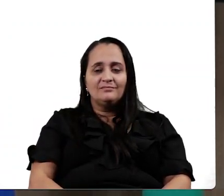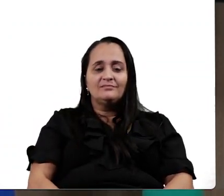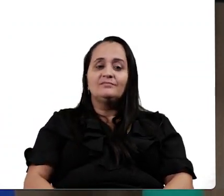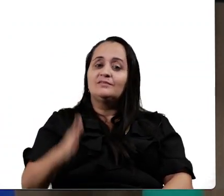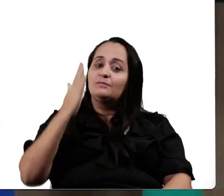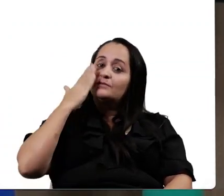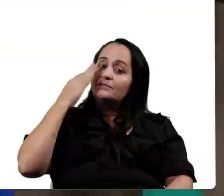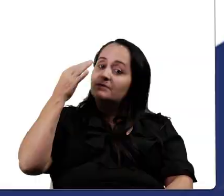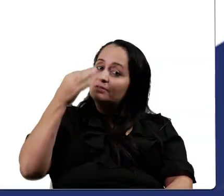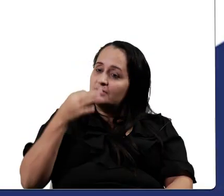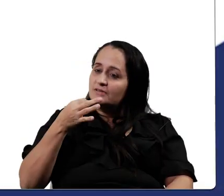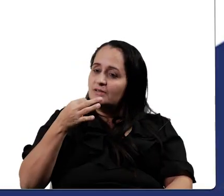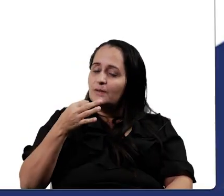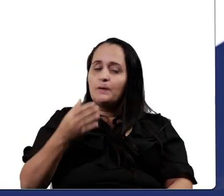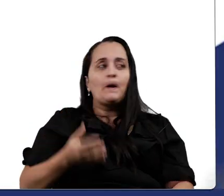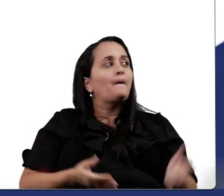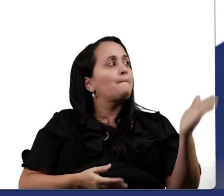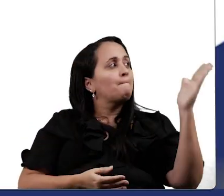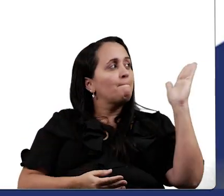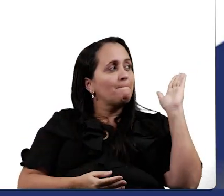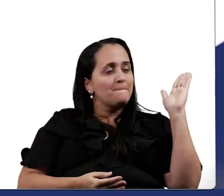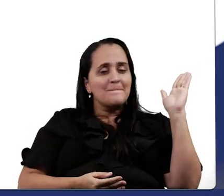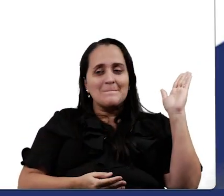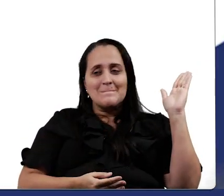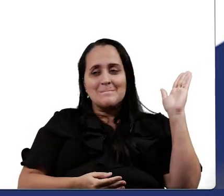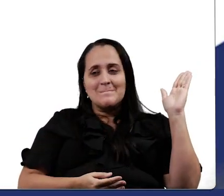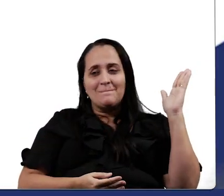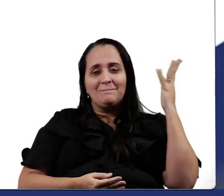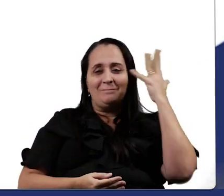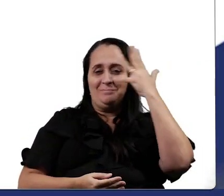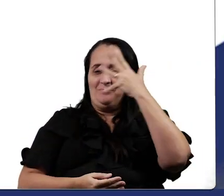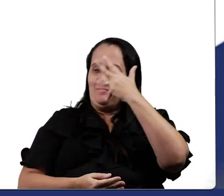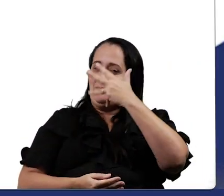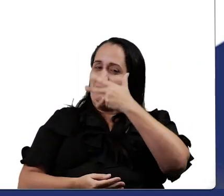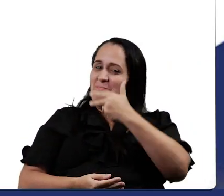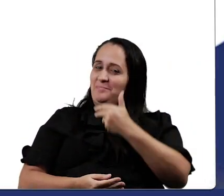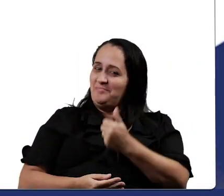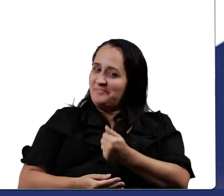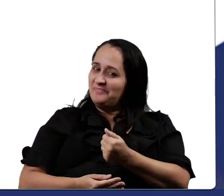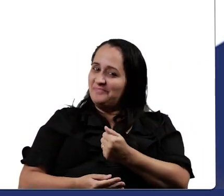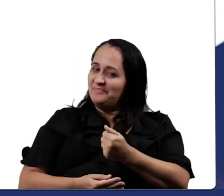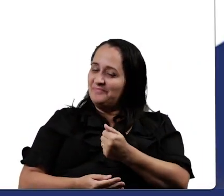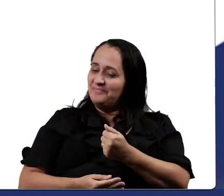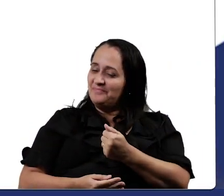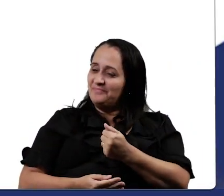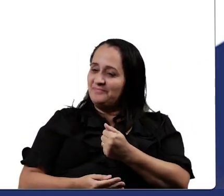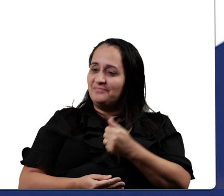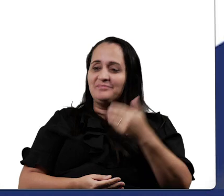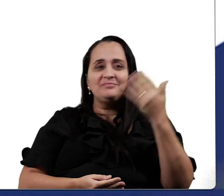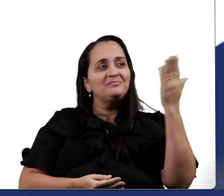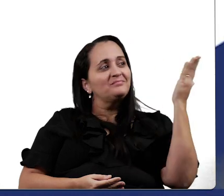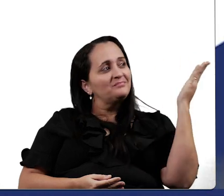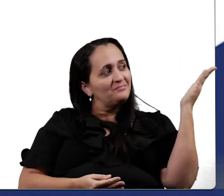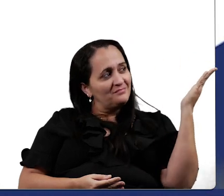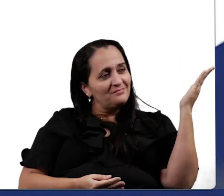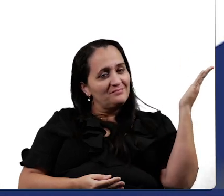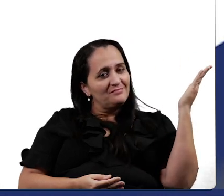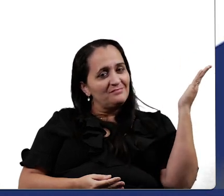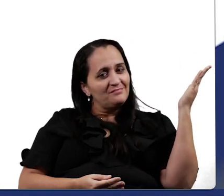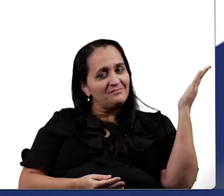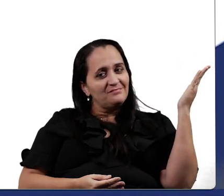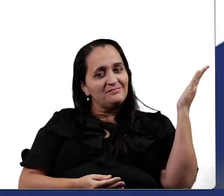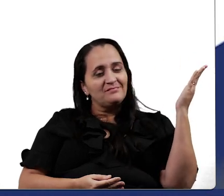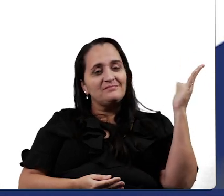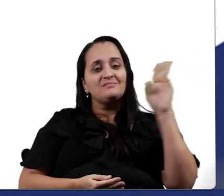acertamos né olha lá olha aí isso 3 + 3 +